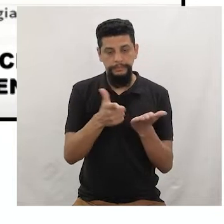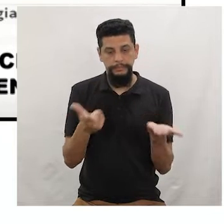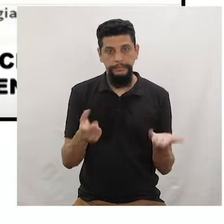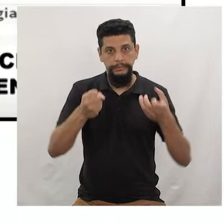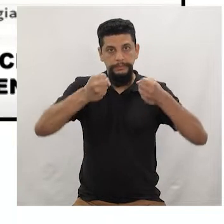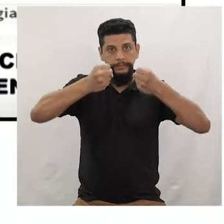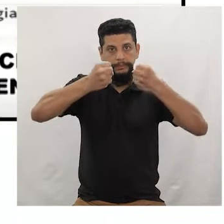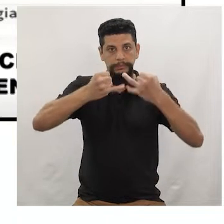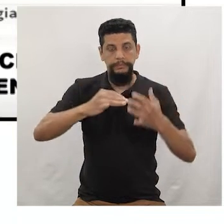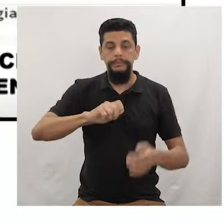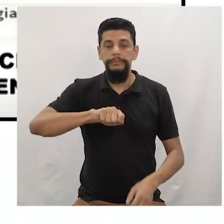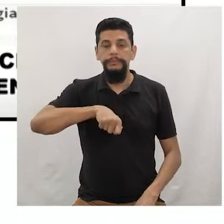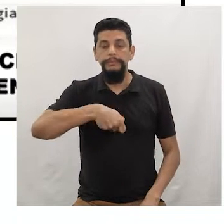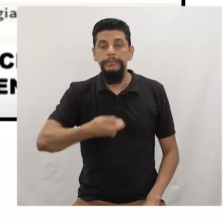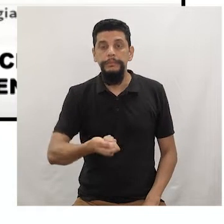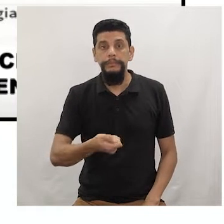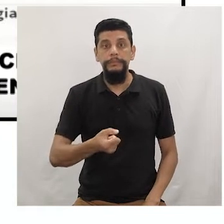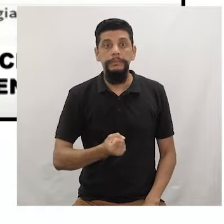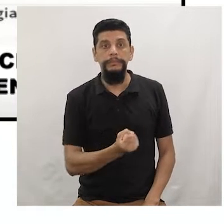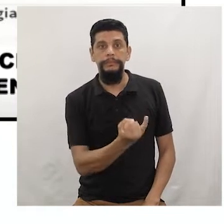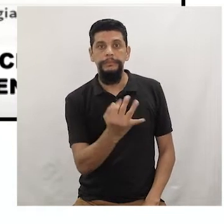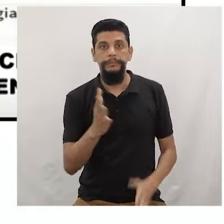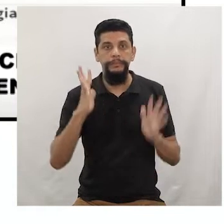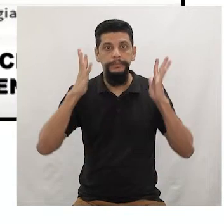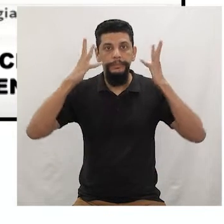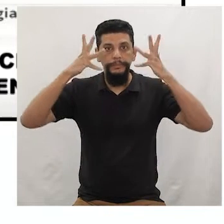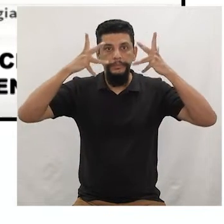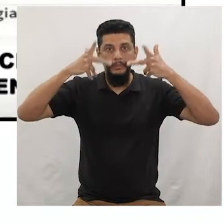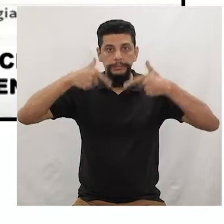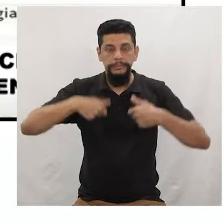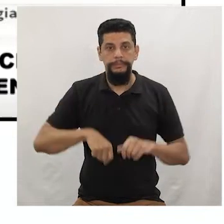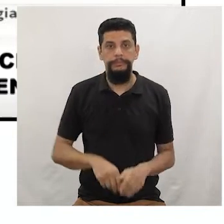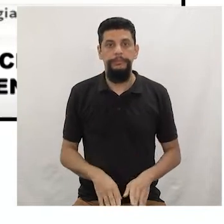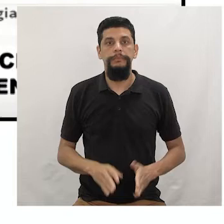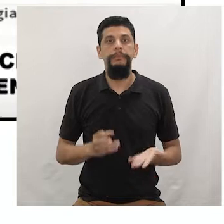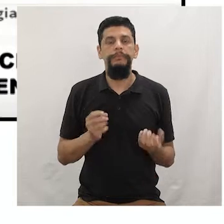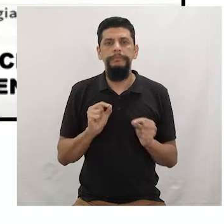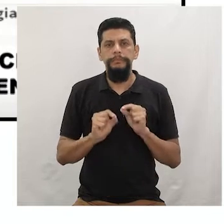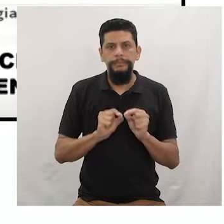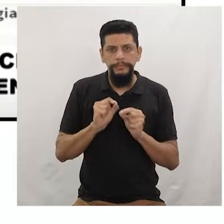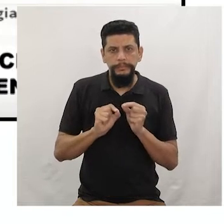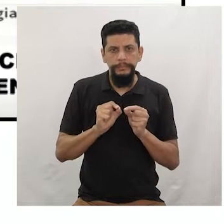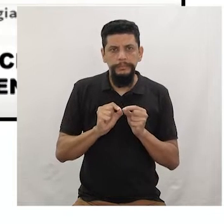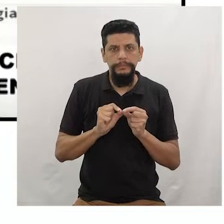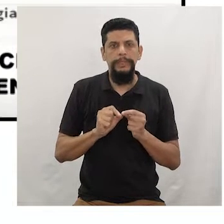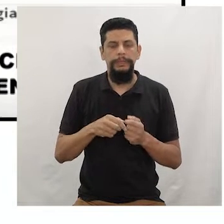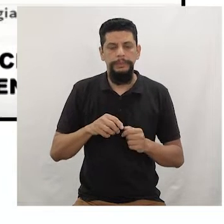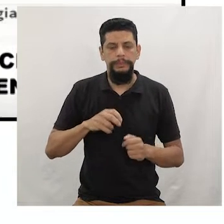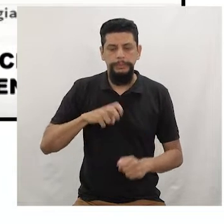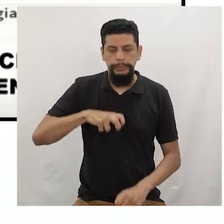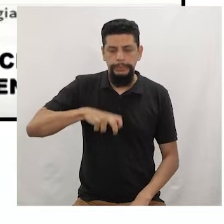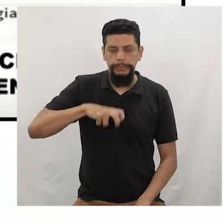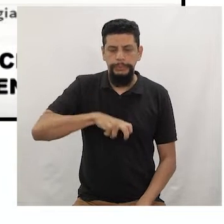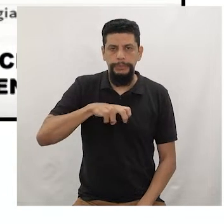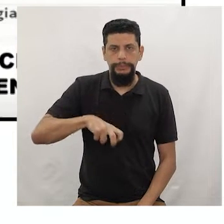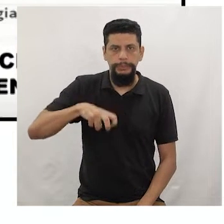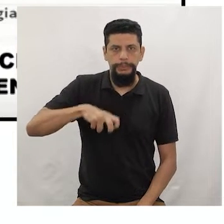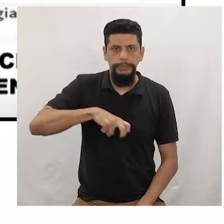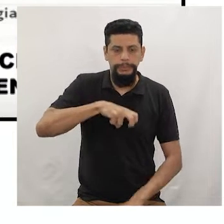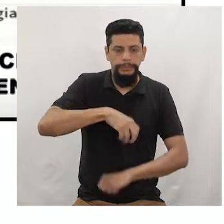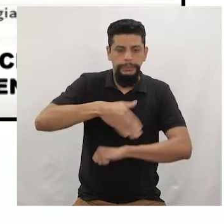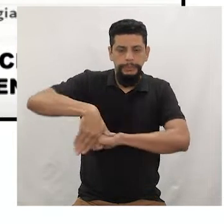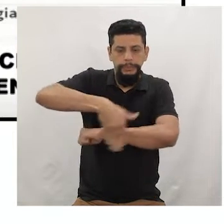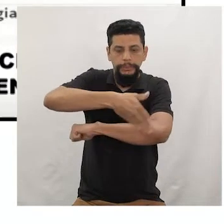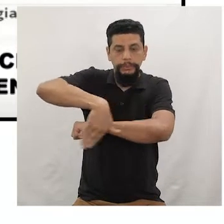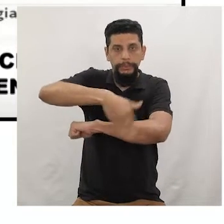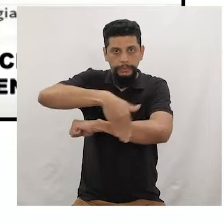jornal falava sobre alguns animais que ficavam nas ruas,